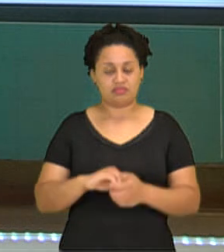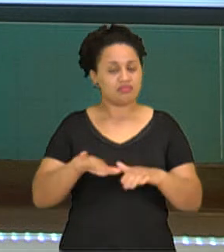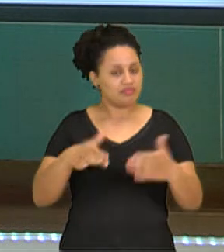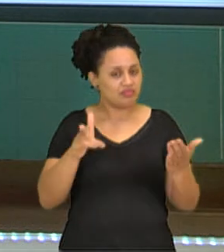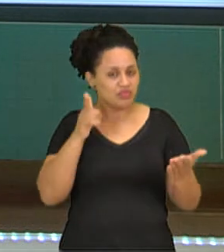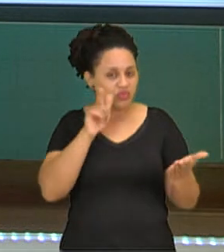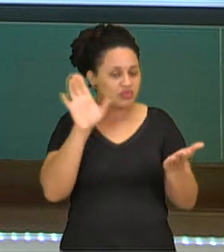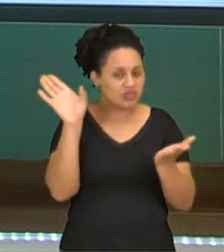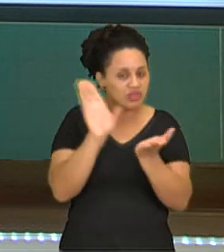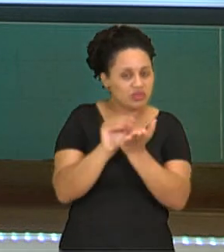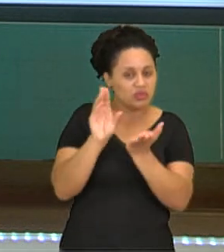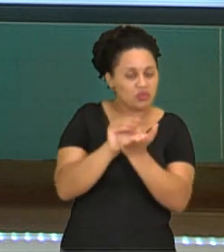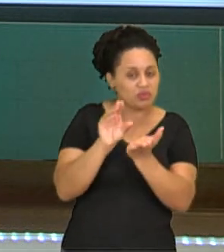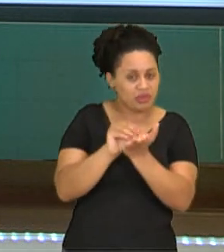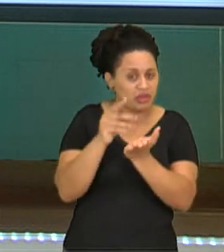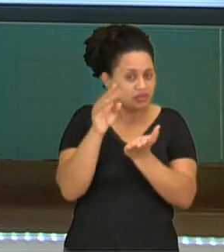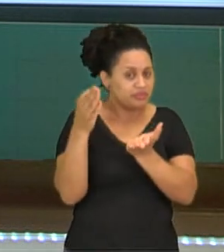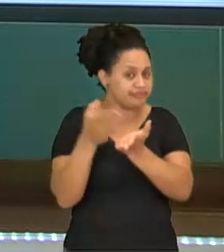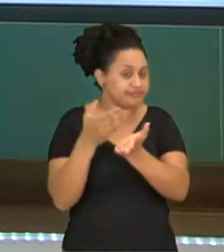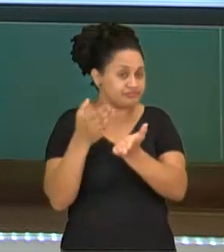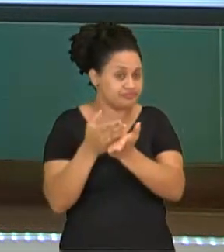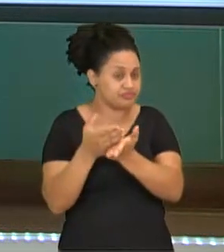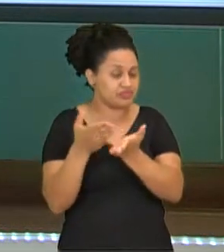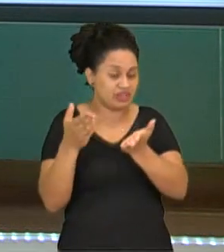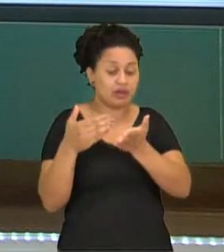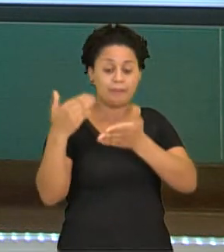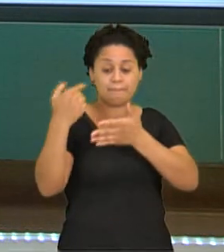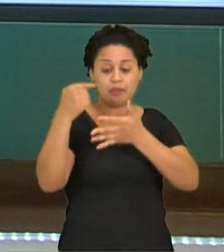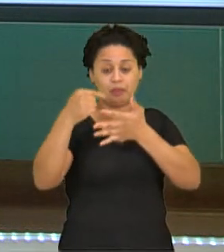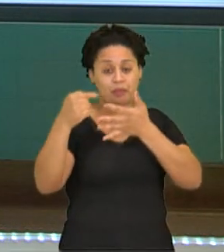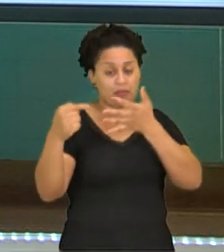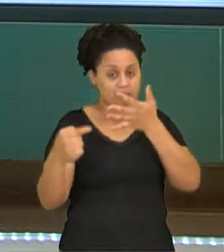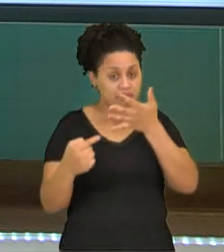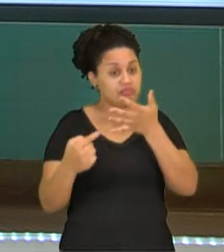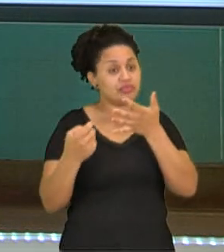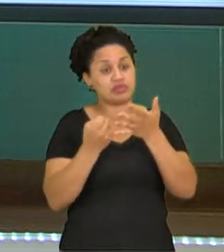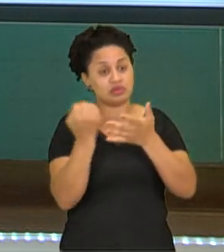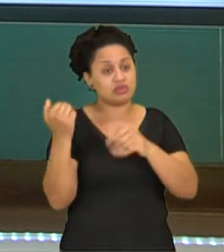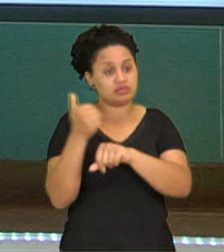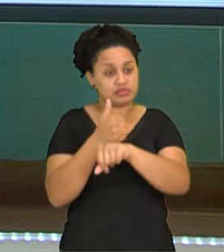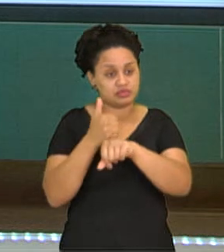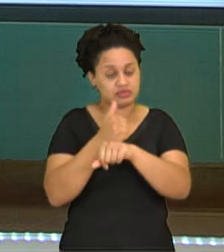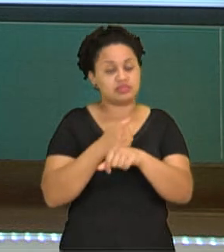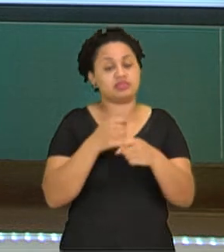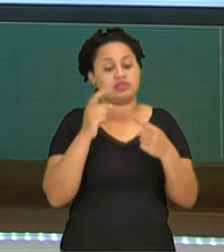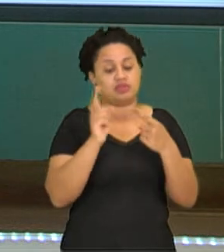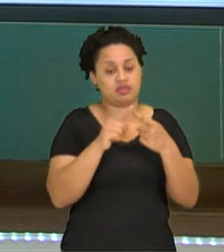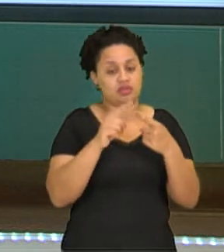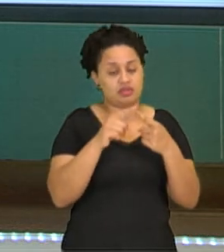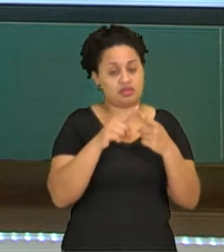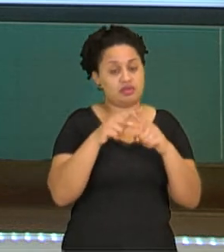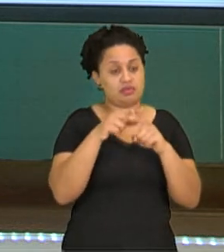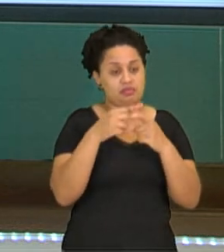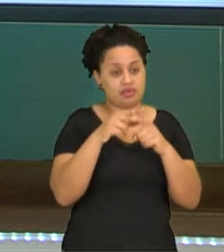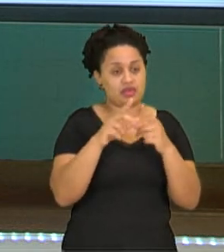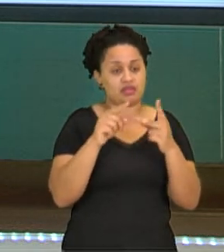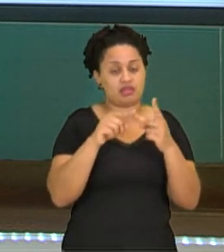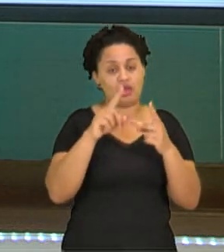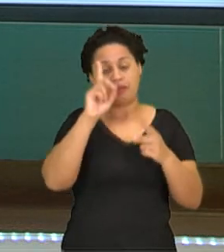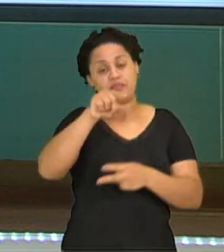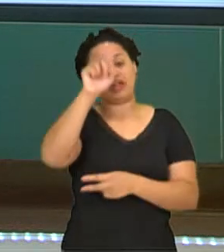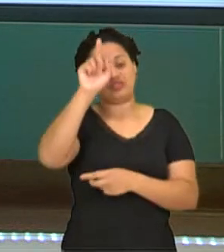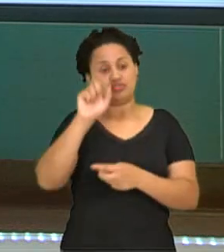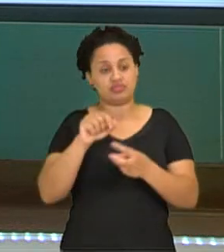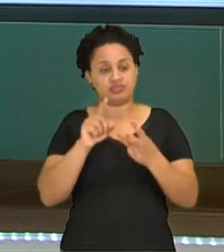Conseguiu copiar as occupations? Nós vamos fazer uma listinha hoje, ok? Repetindo. Mechanic,